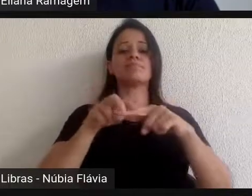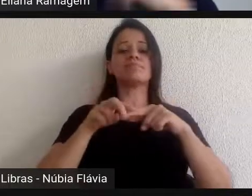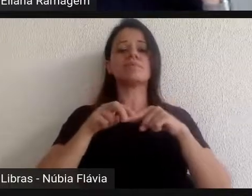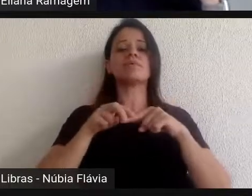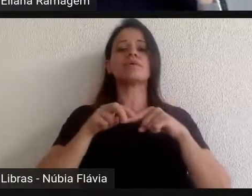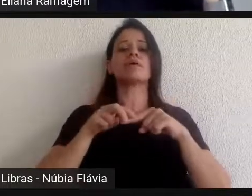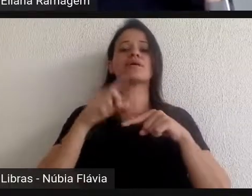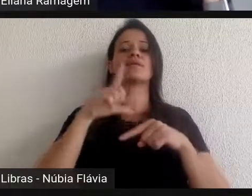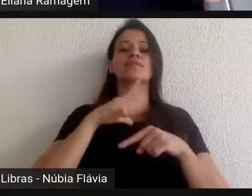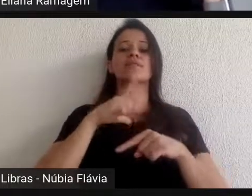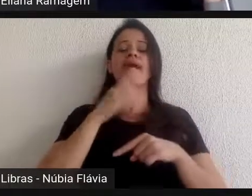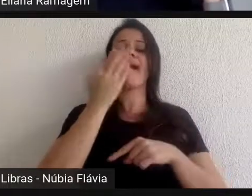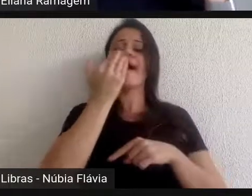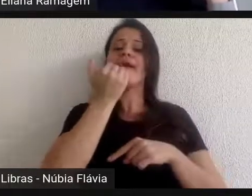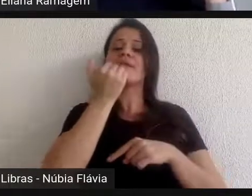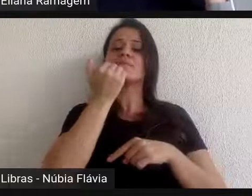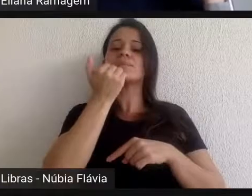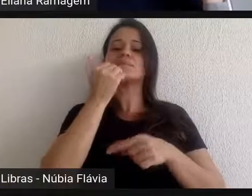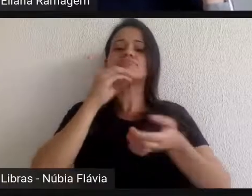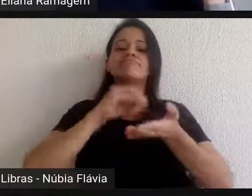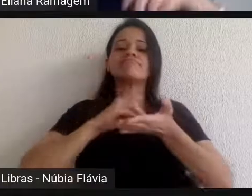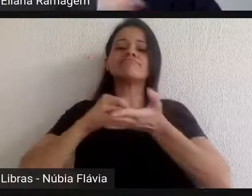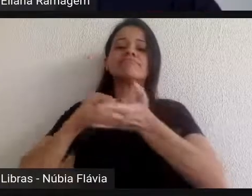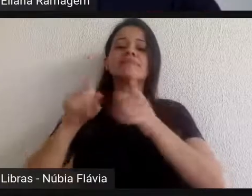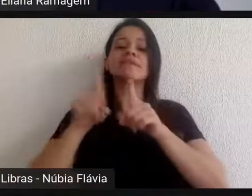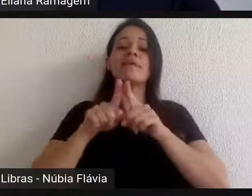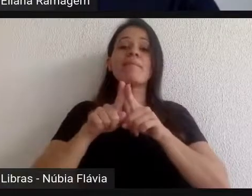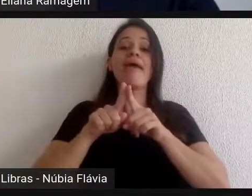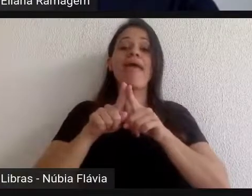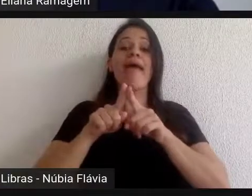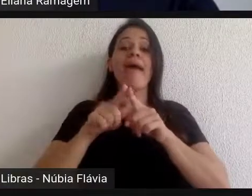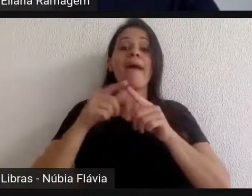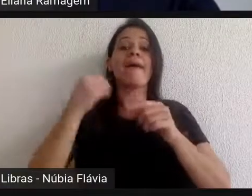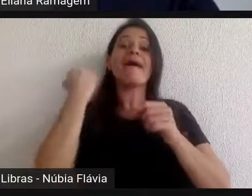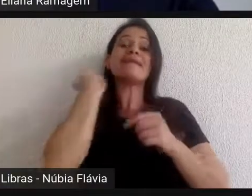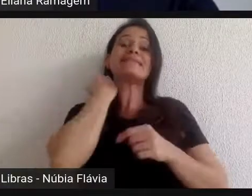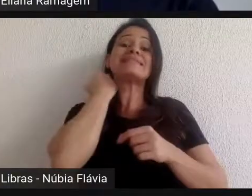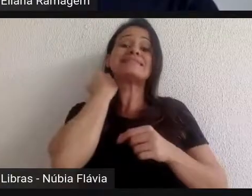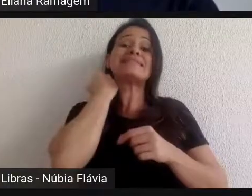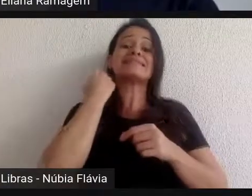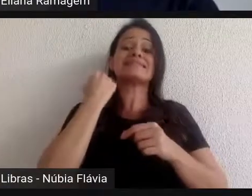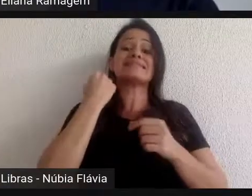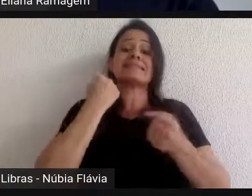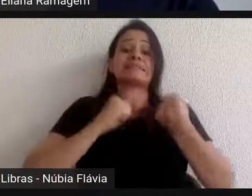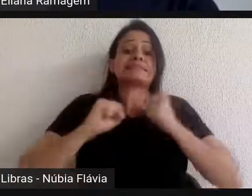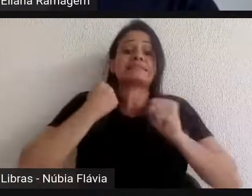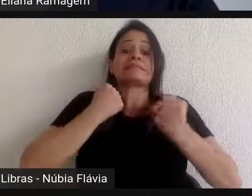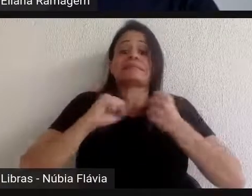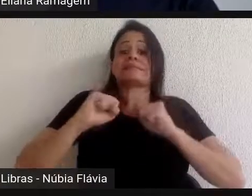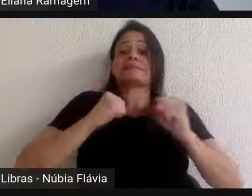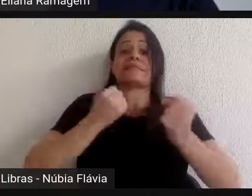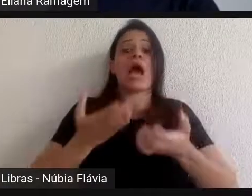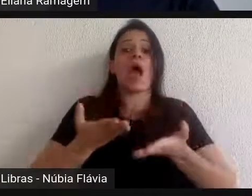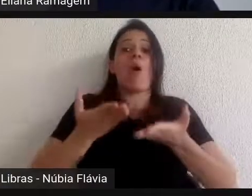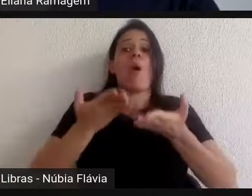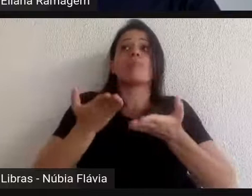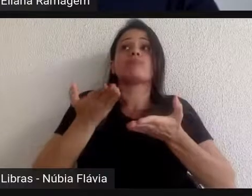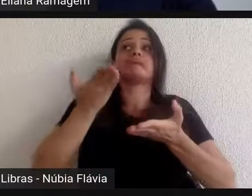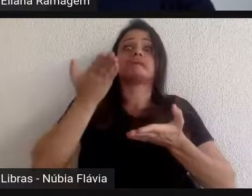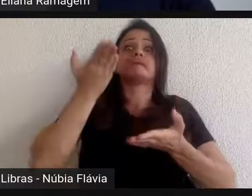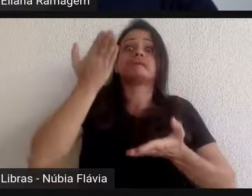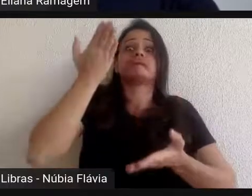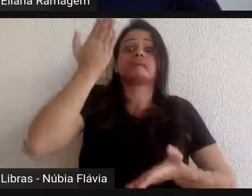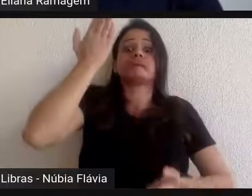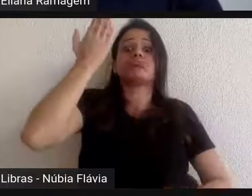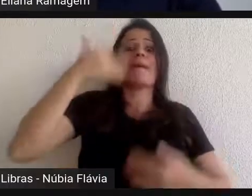da alimentação, né, e aumento da ansiedade. Assim, sem dúvida, as pessoas que mais sofreram nessa adaptação inicial